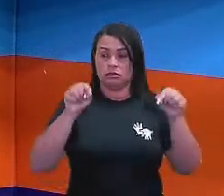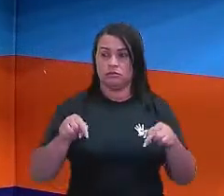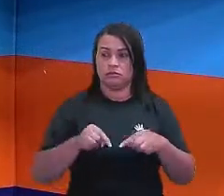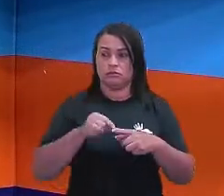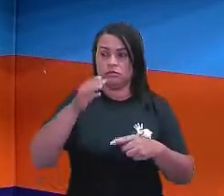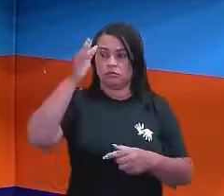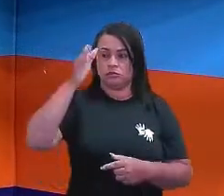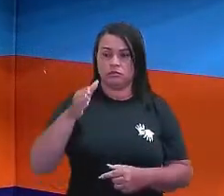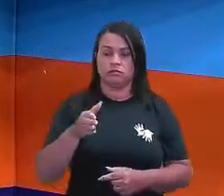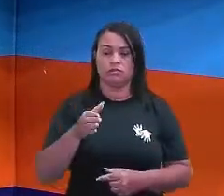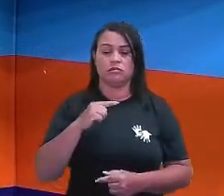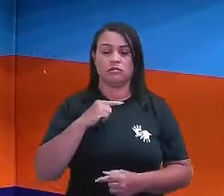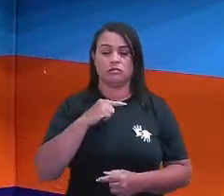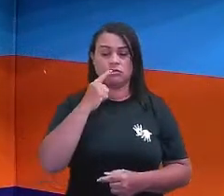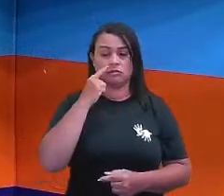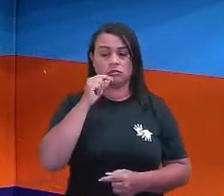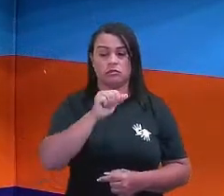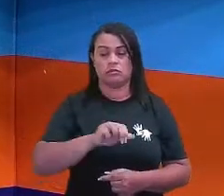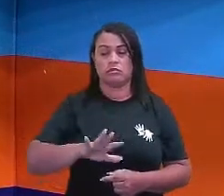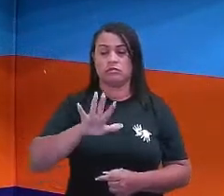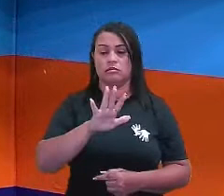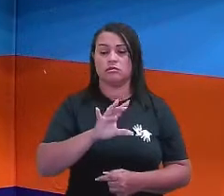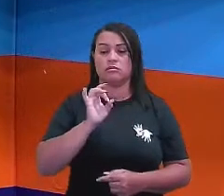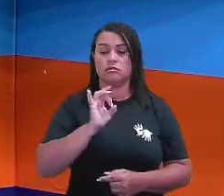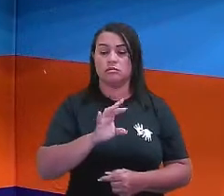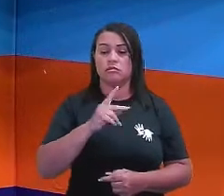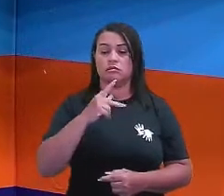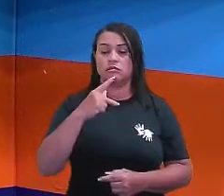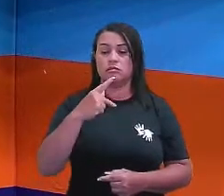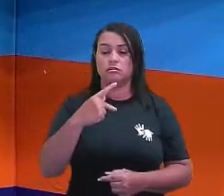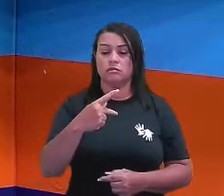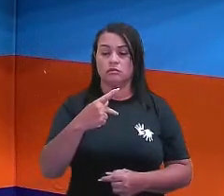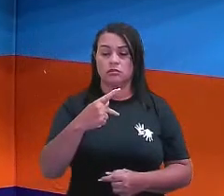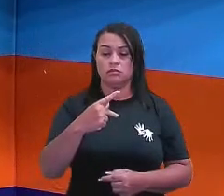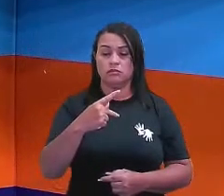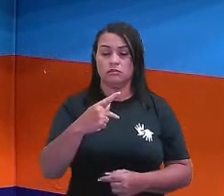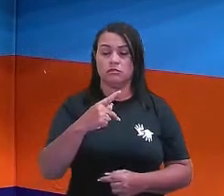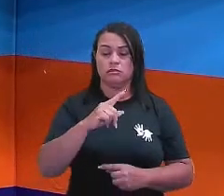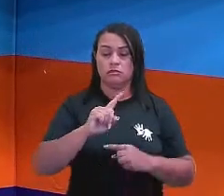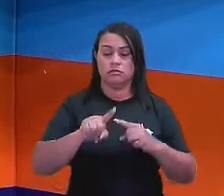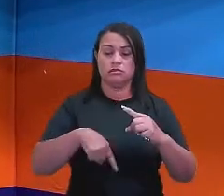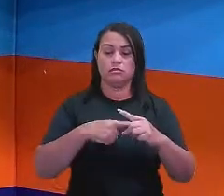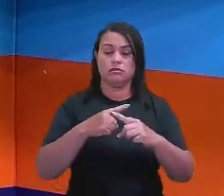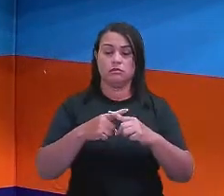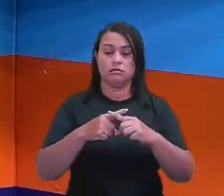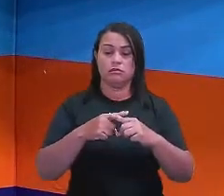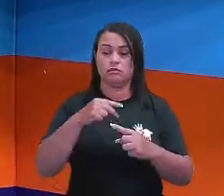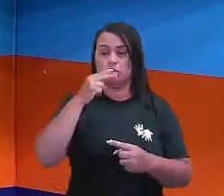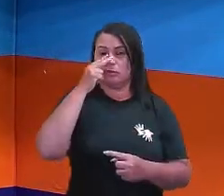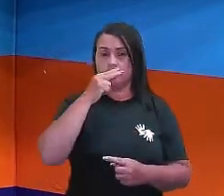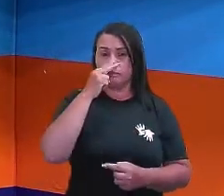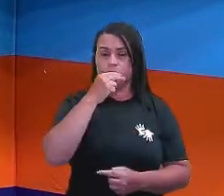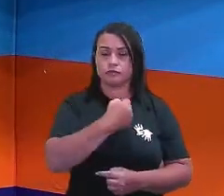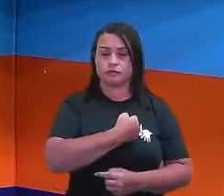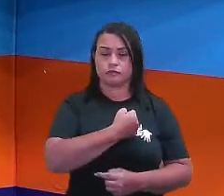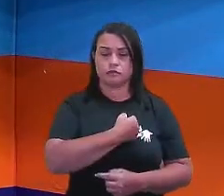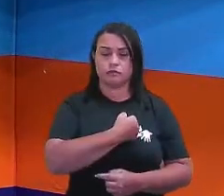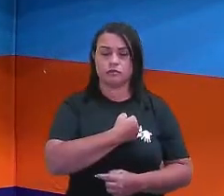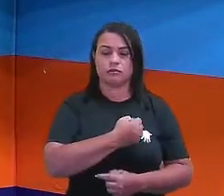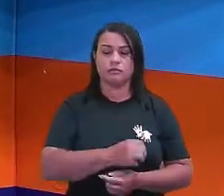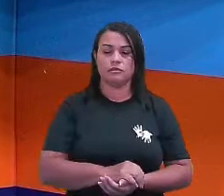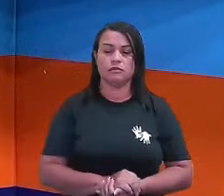área não ocorre isso. Apenas o perímetro é que fica multiplicado pelo mesmo fator.